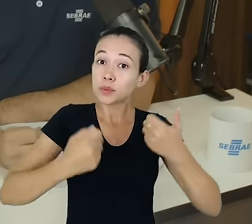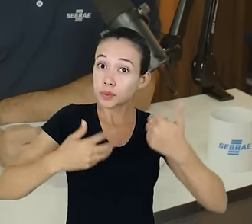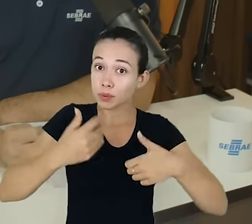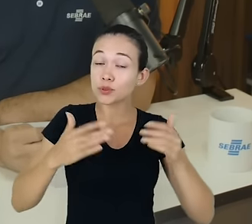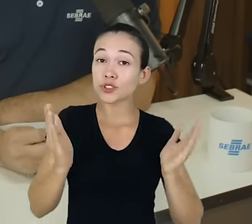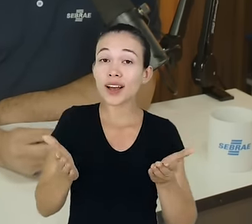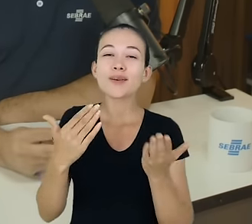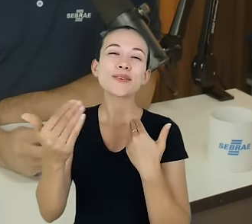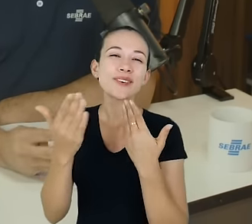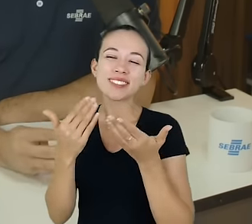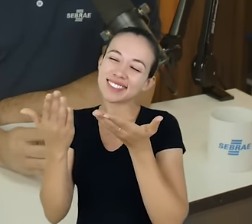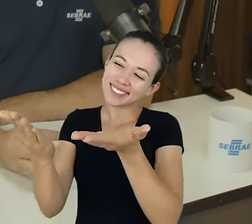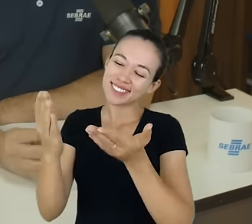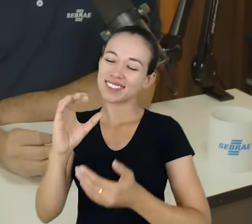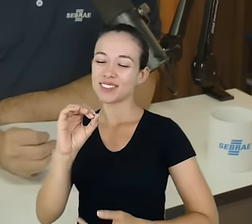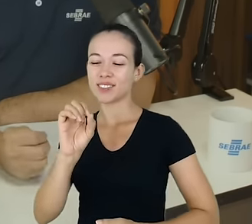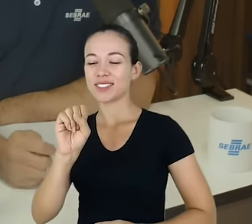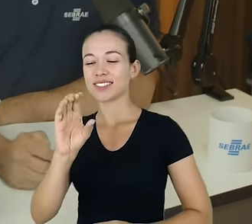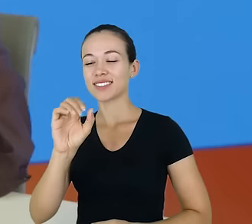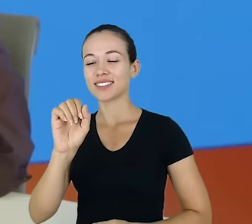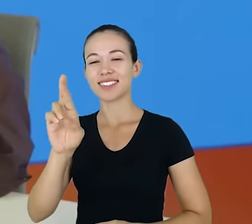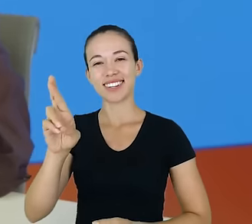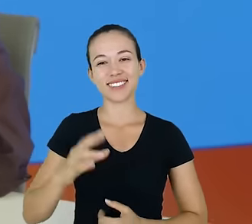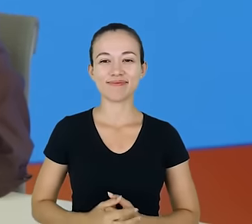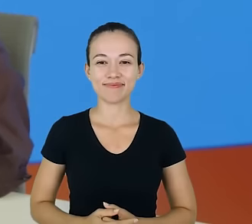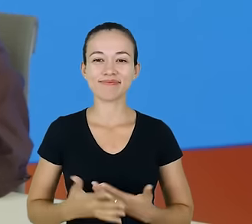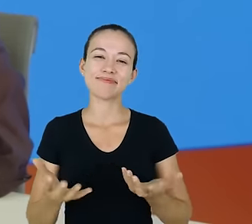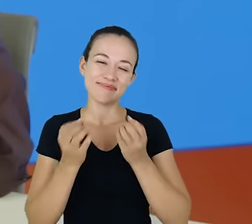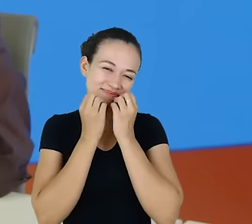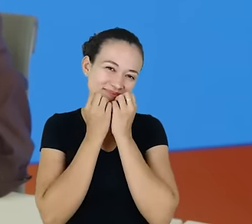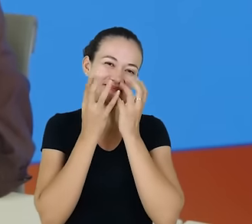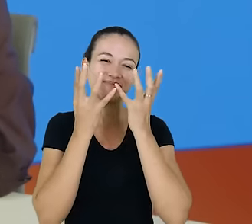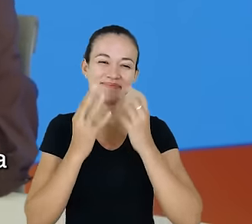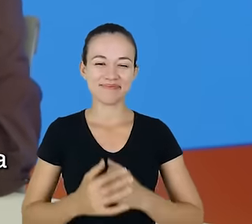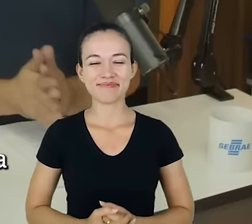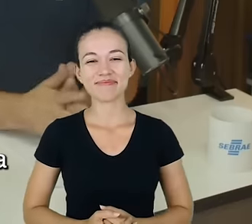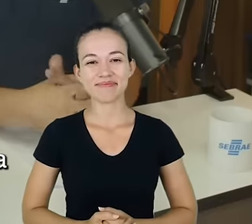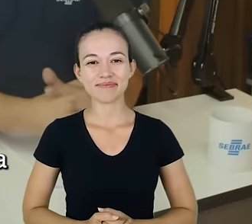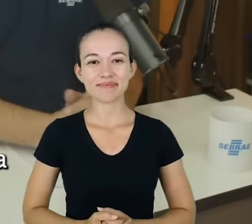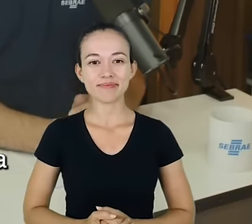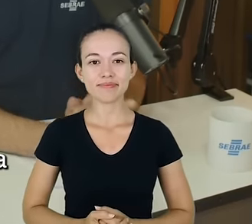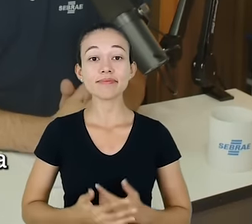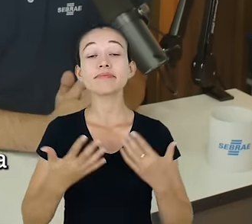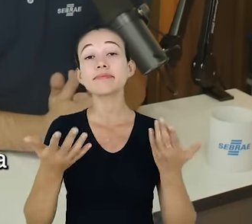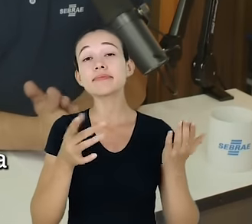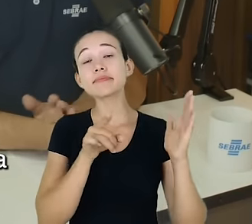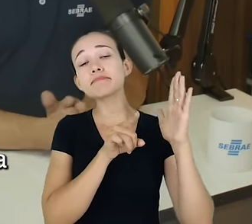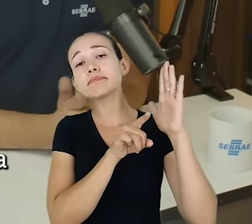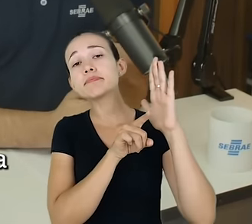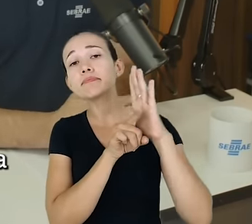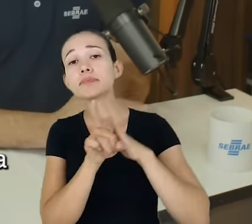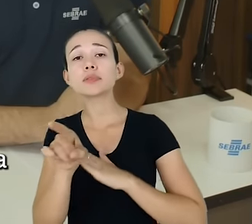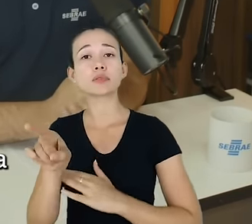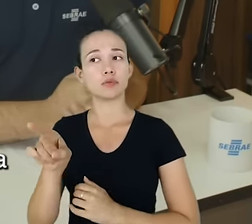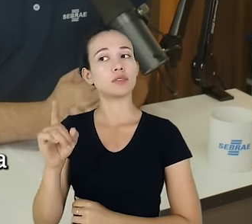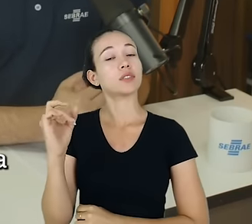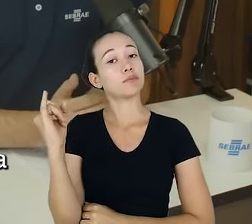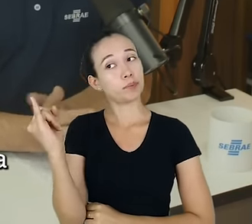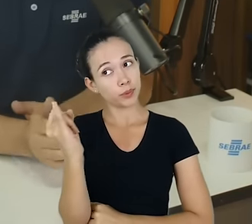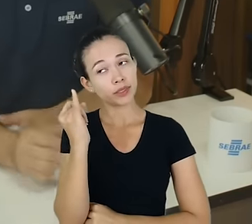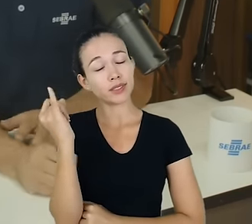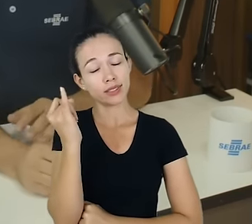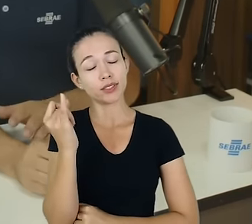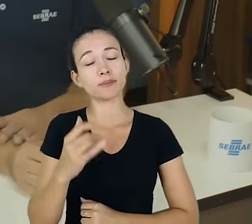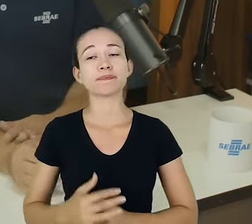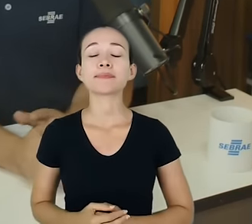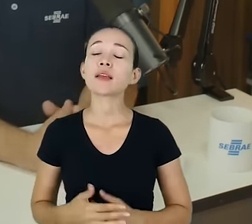papo com o nosso convidado Oscar vamos lá vou vou começar fazendo uma pergunta importantíssima pro